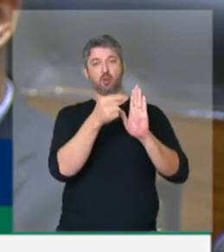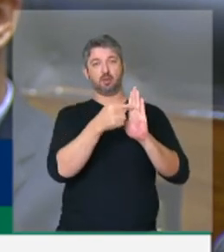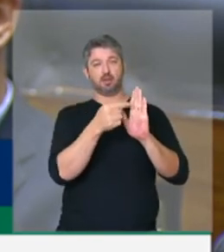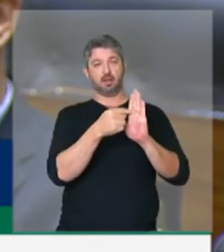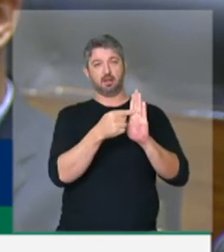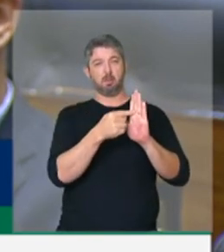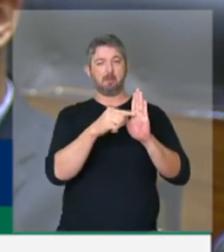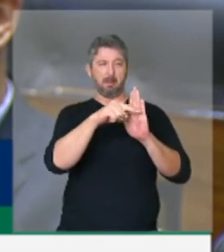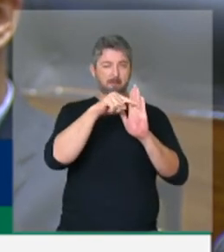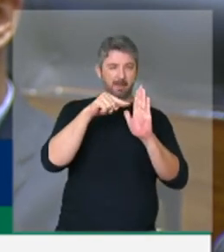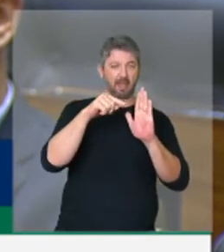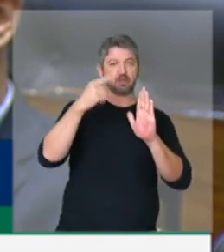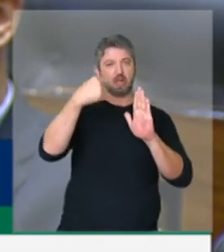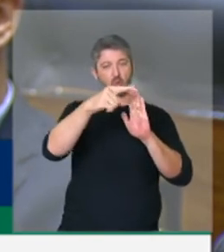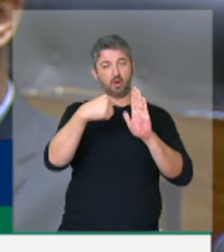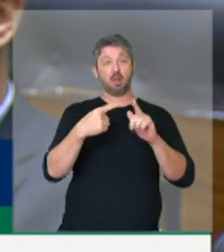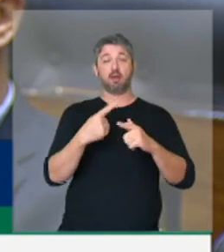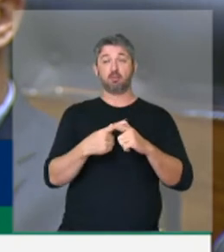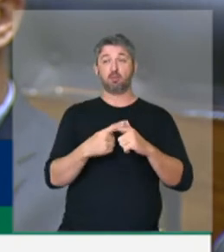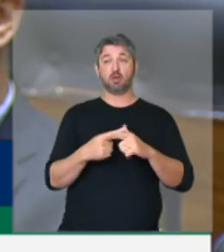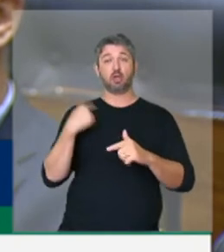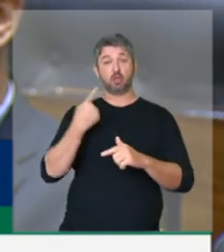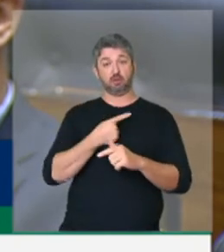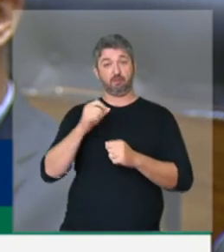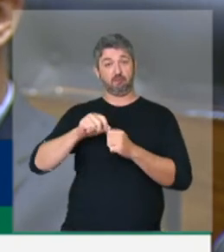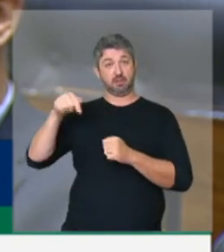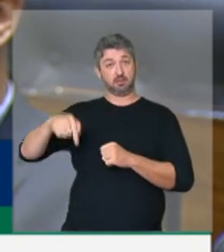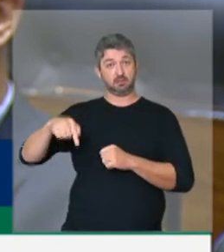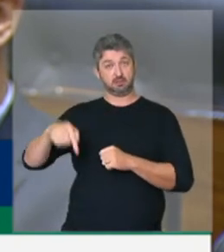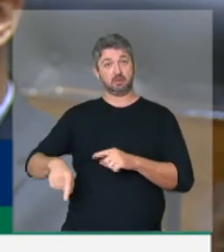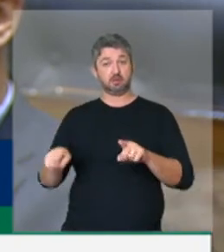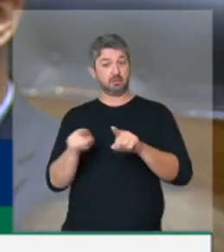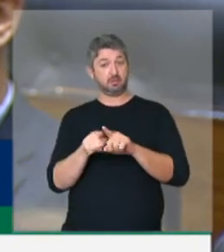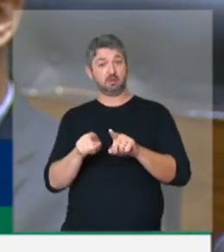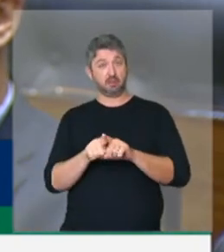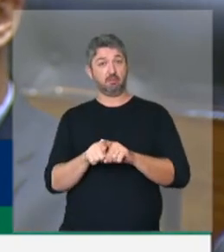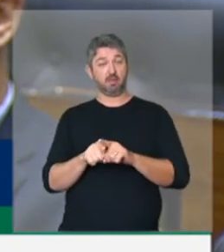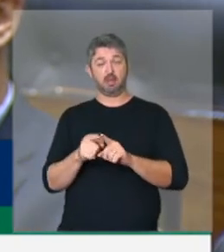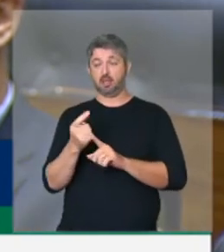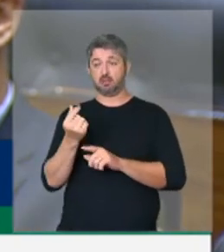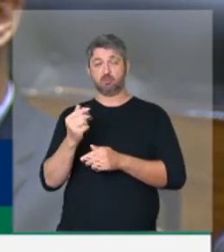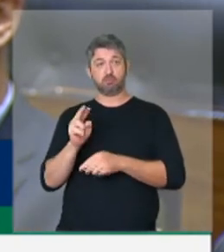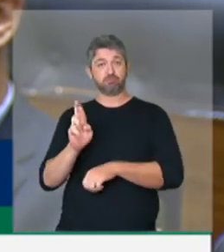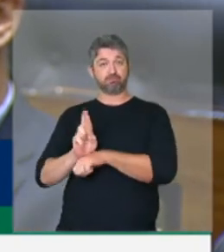portaria, porque nós criamos, inclusive, essa rubrica.